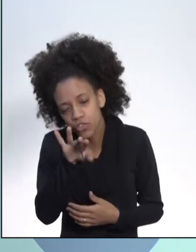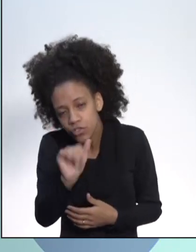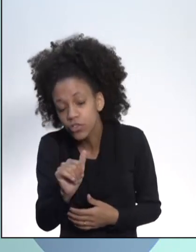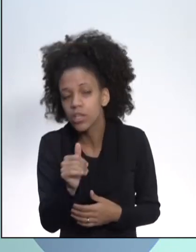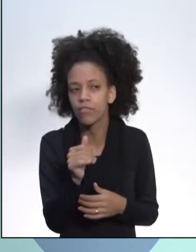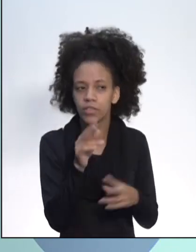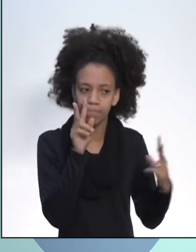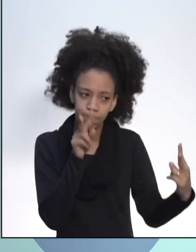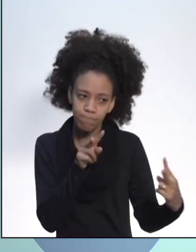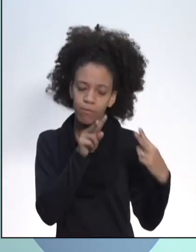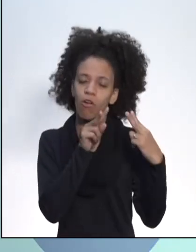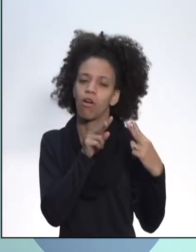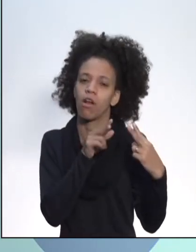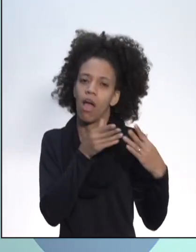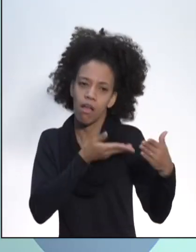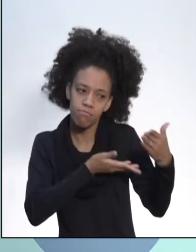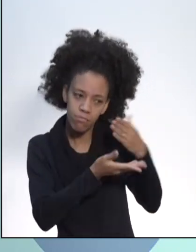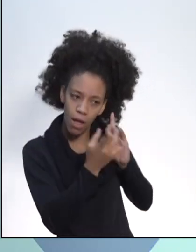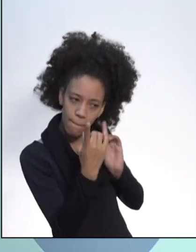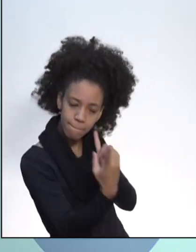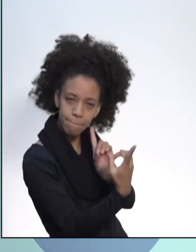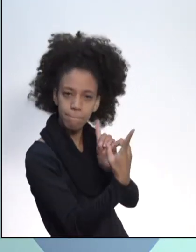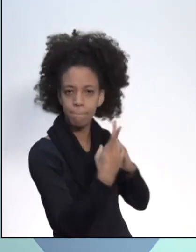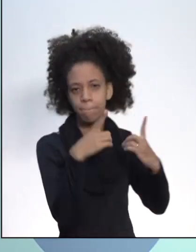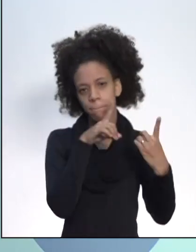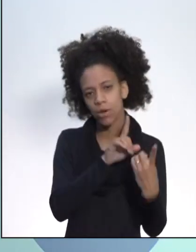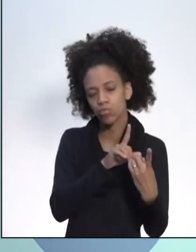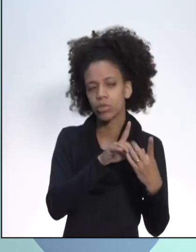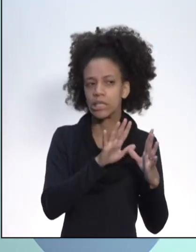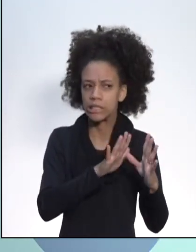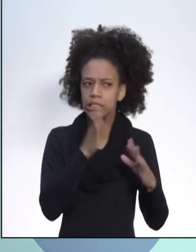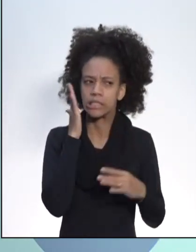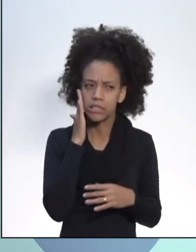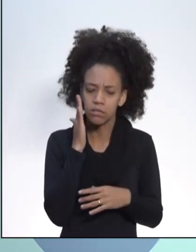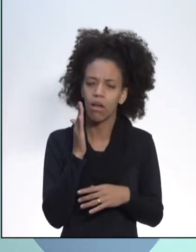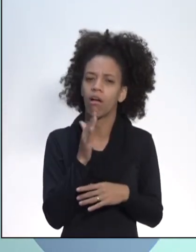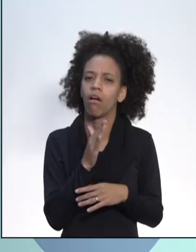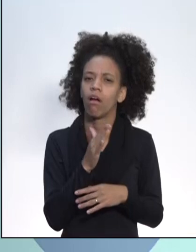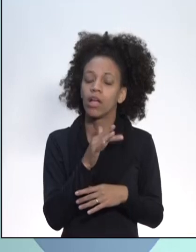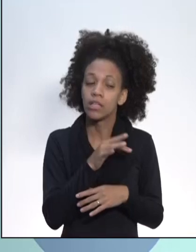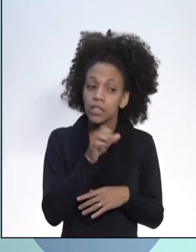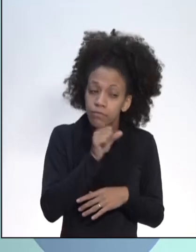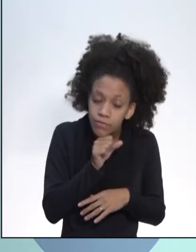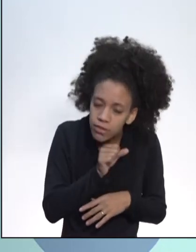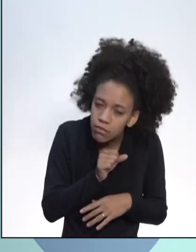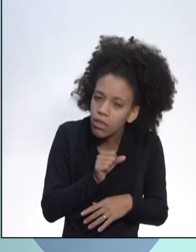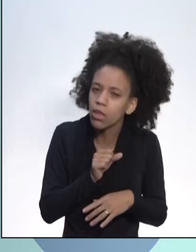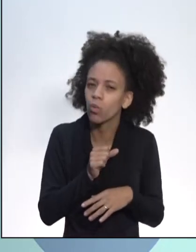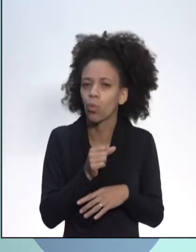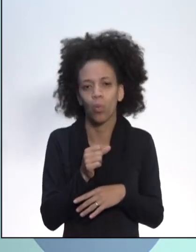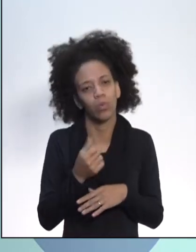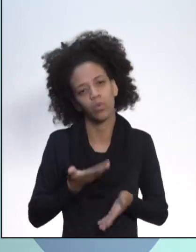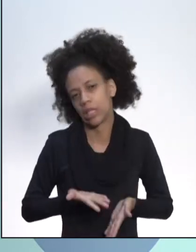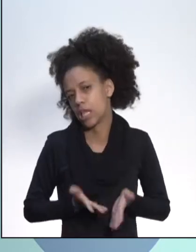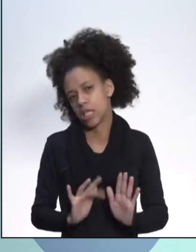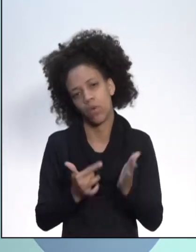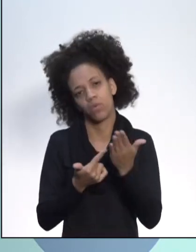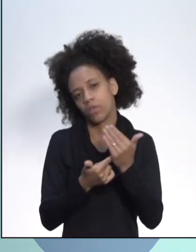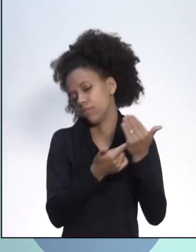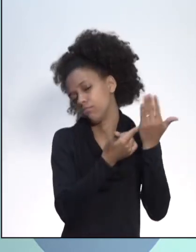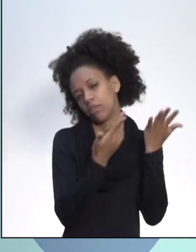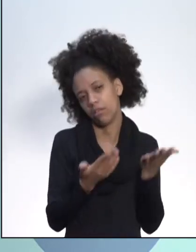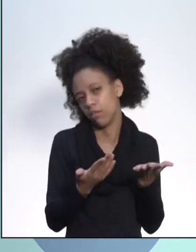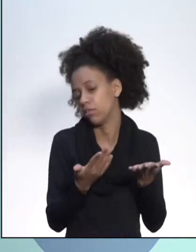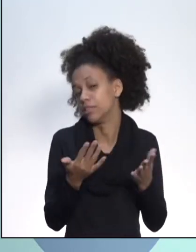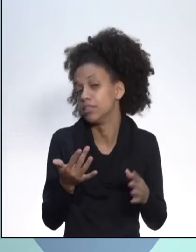é uma pessoa mais velha, mais de 70, 80 anos, que ele não nasceu como você, como nós, na tecnologia, e